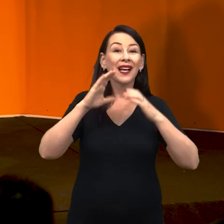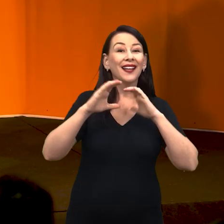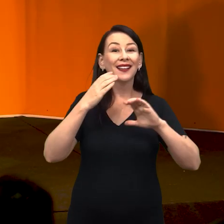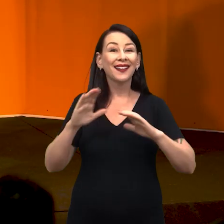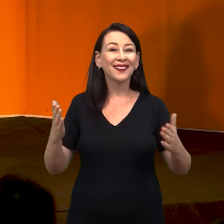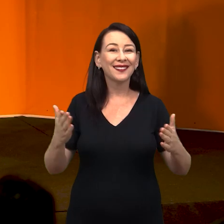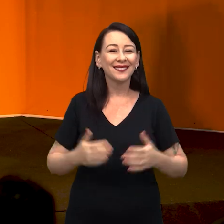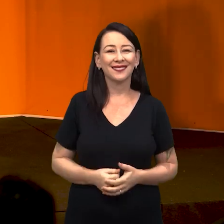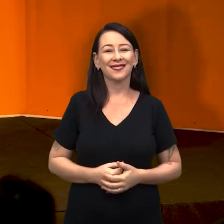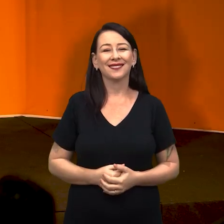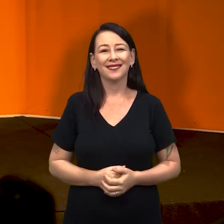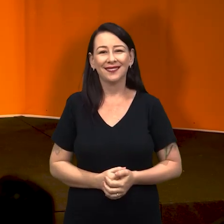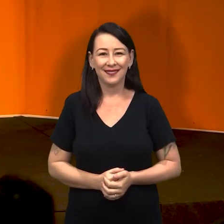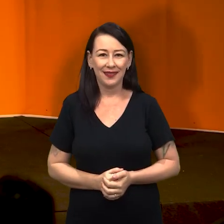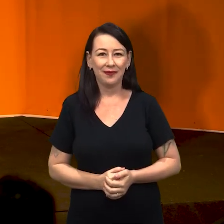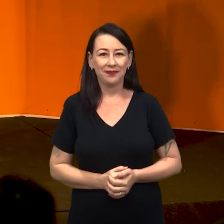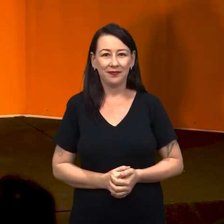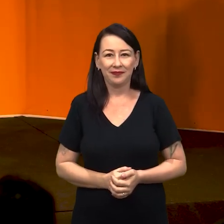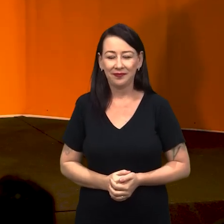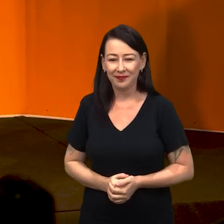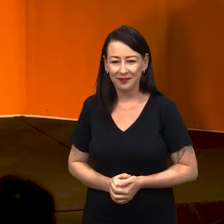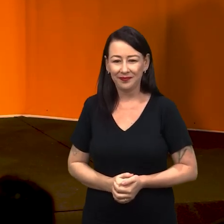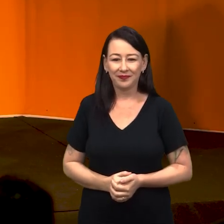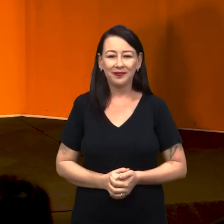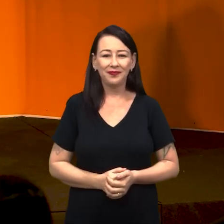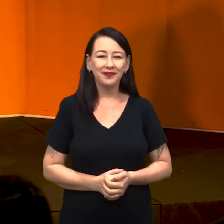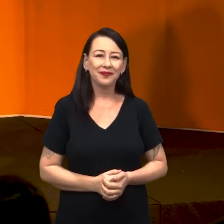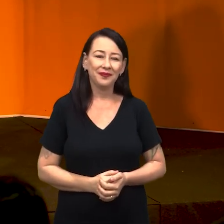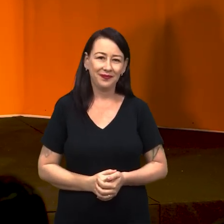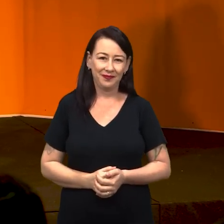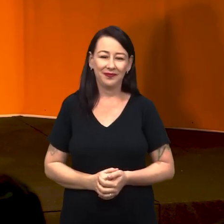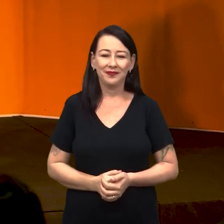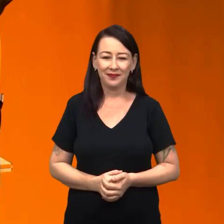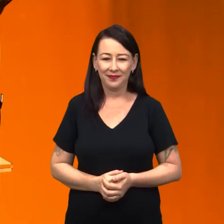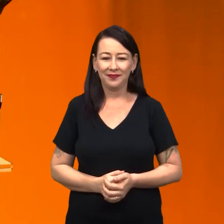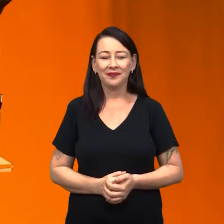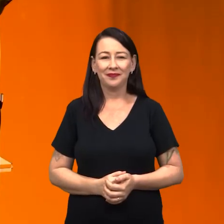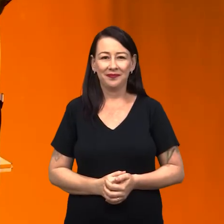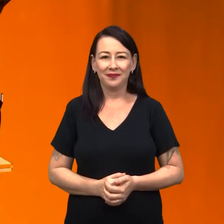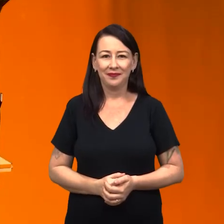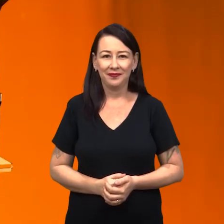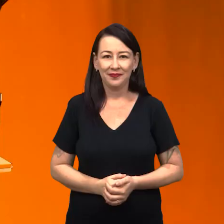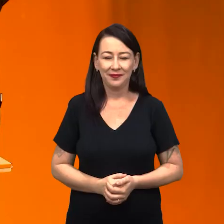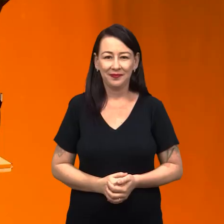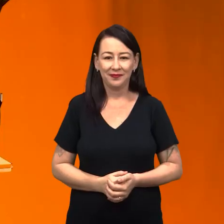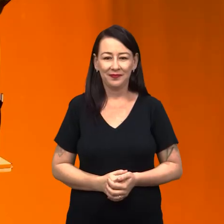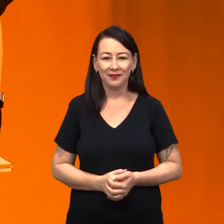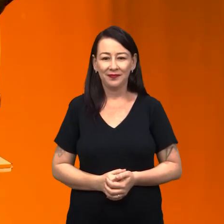Claro, com certeza. Só levantar a mão, fazendo favor, que a gente leva o microfone. Boa